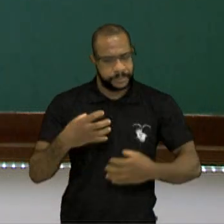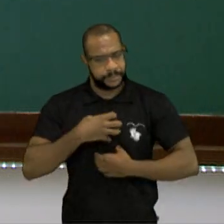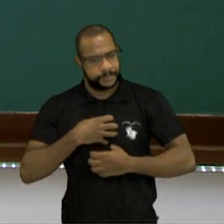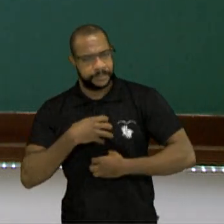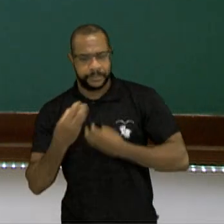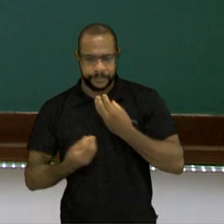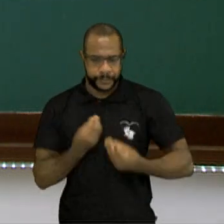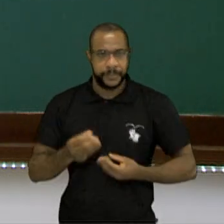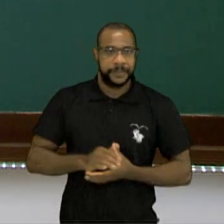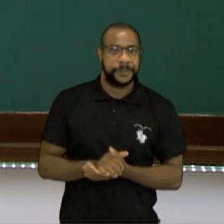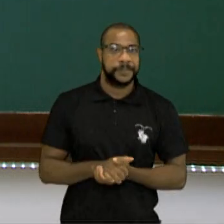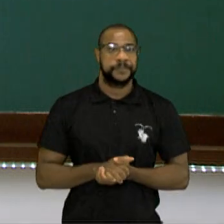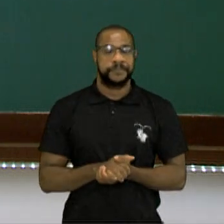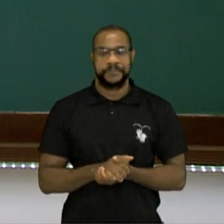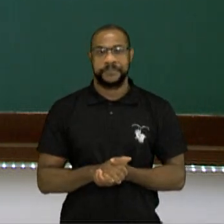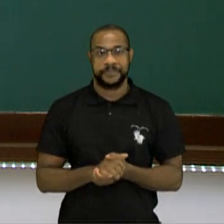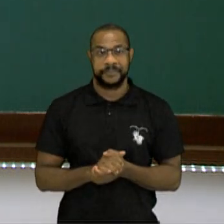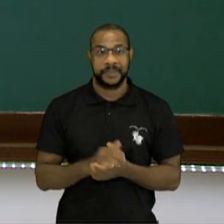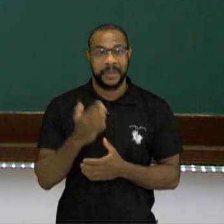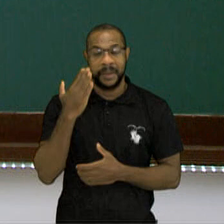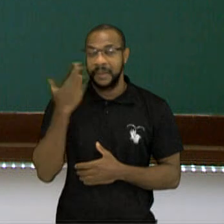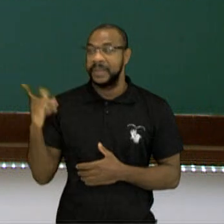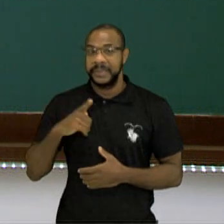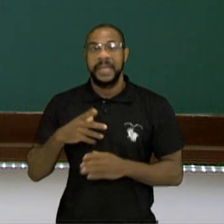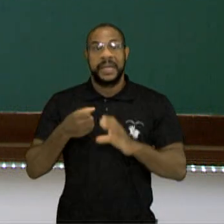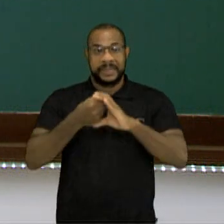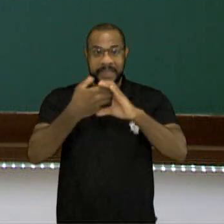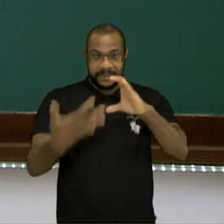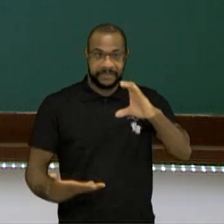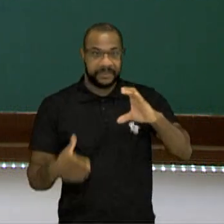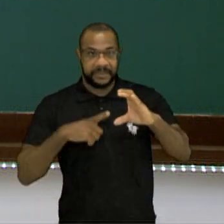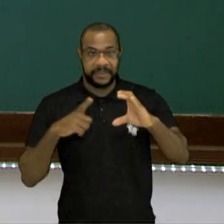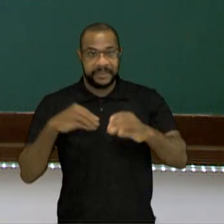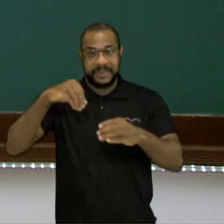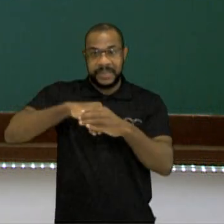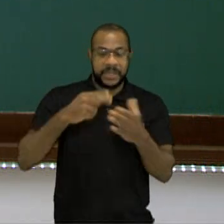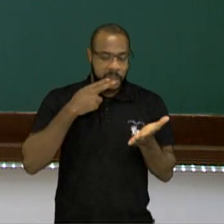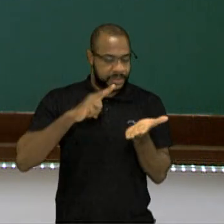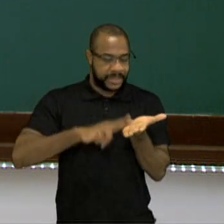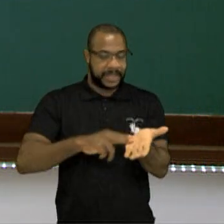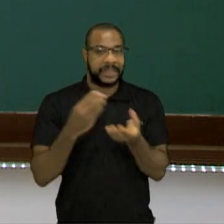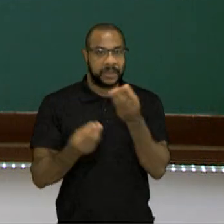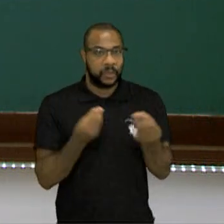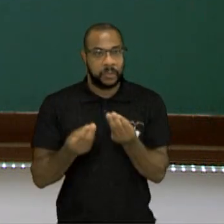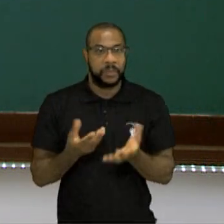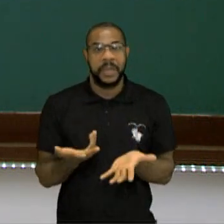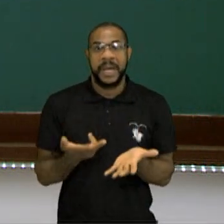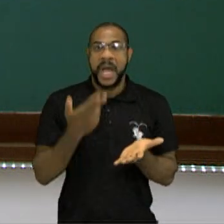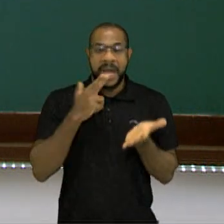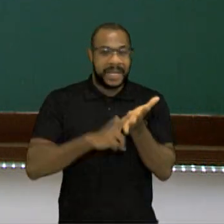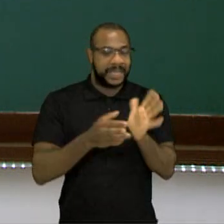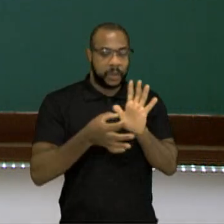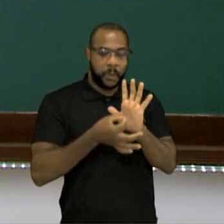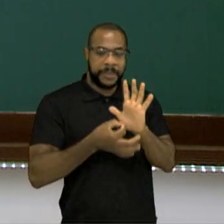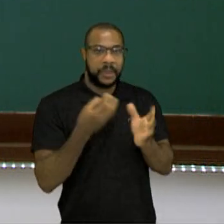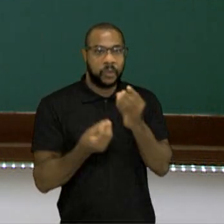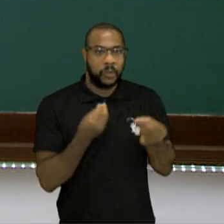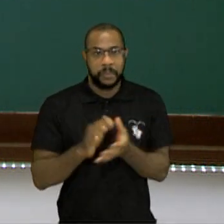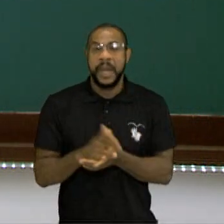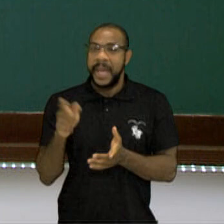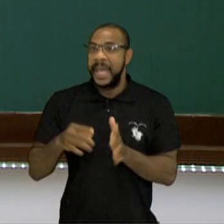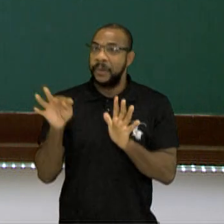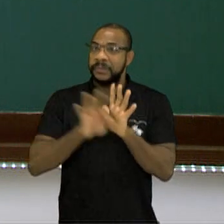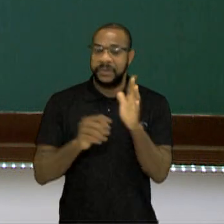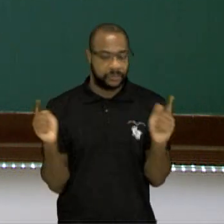preferência. Vejamos ainda as características que temos a respeito da carta de opinião. É um texto curto, breve,